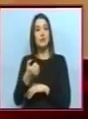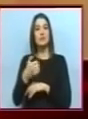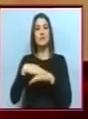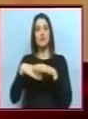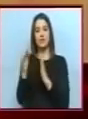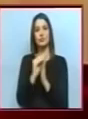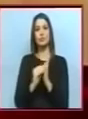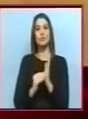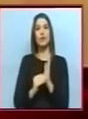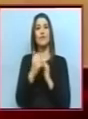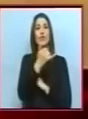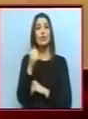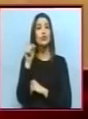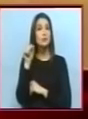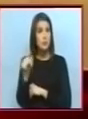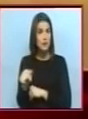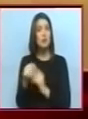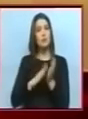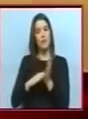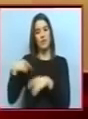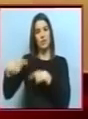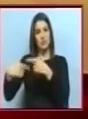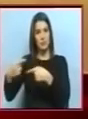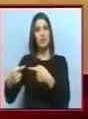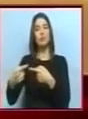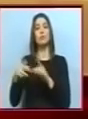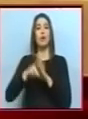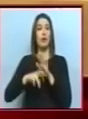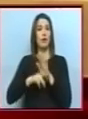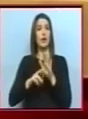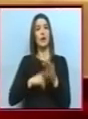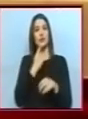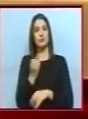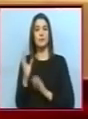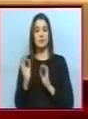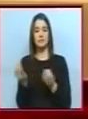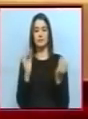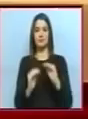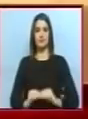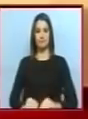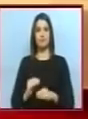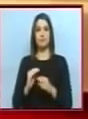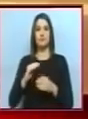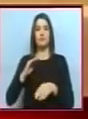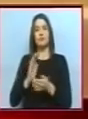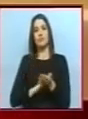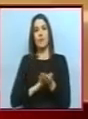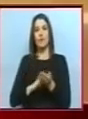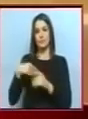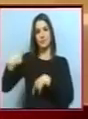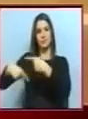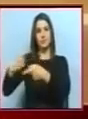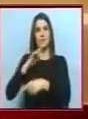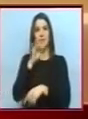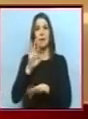cerca de 22 mil destes documentos. São várias as regras a cumprir para elaborar um testamento, mas não é nenhum bicho de sete